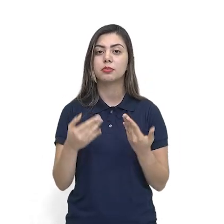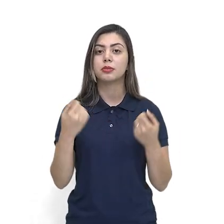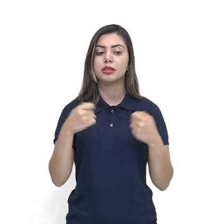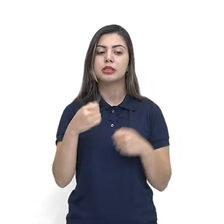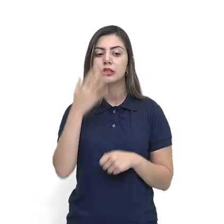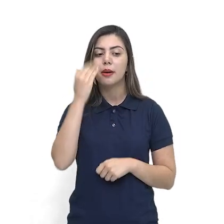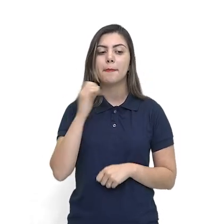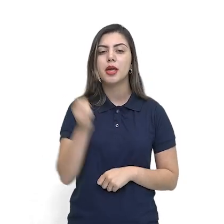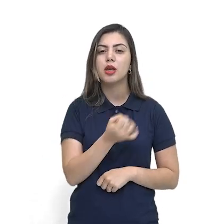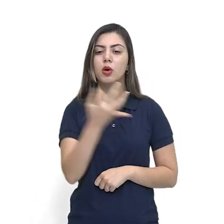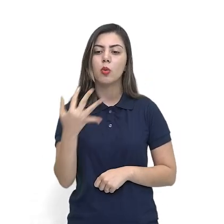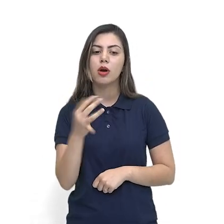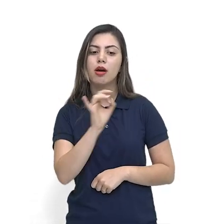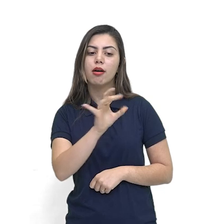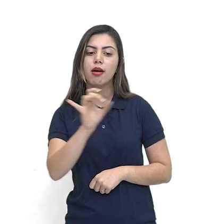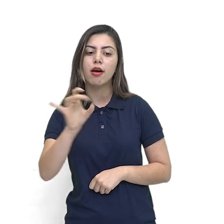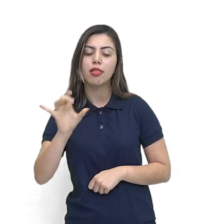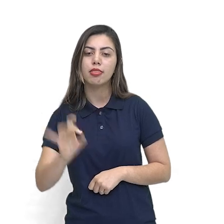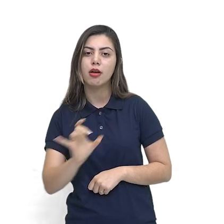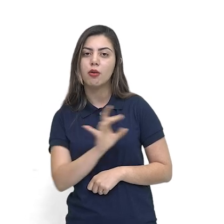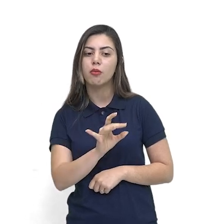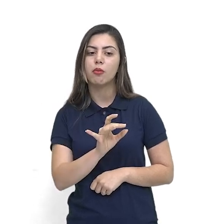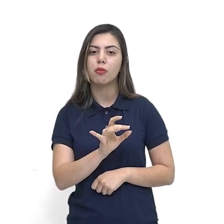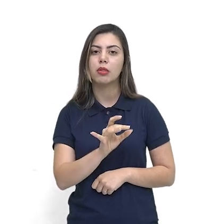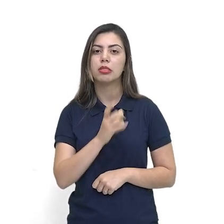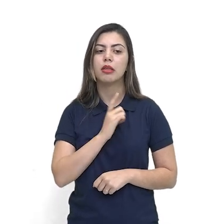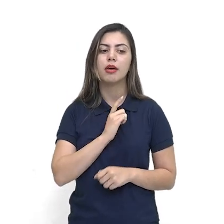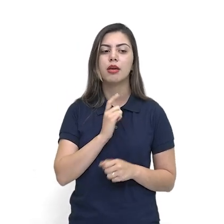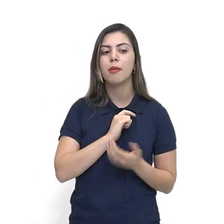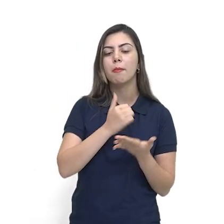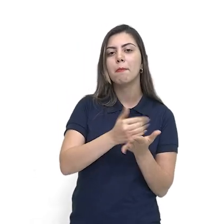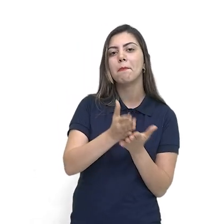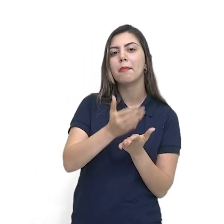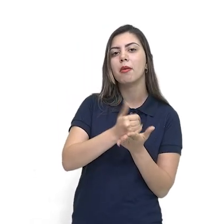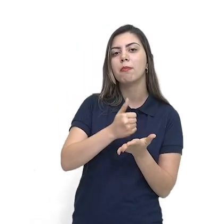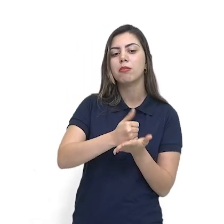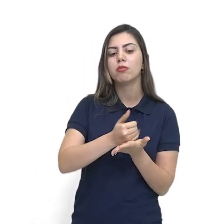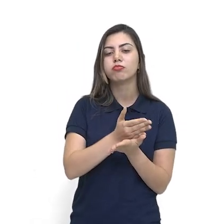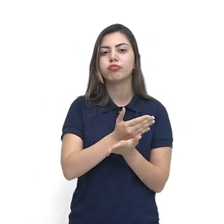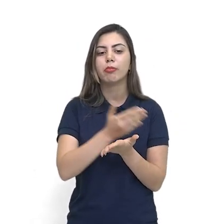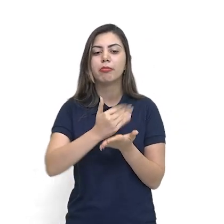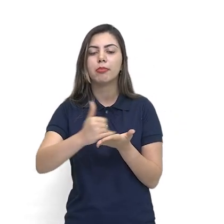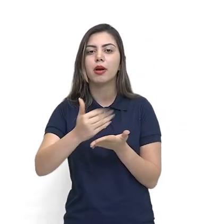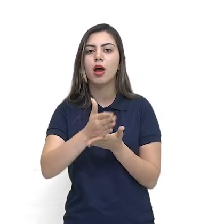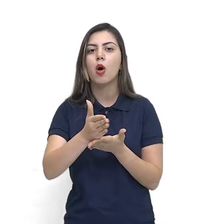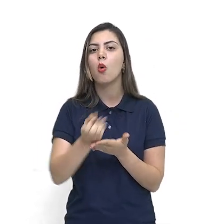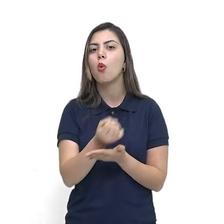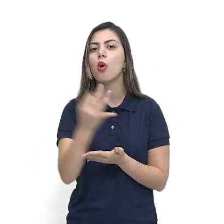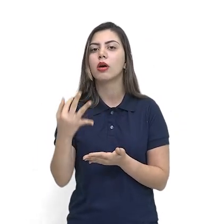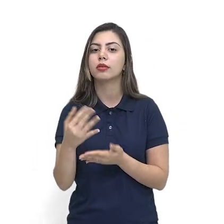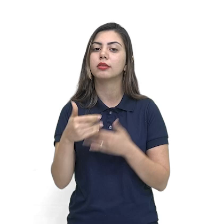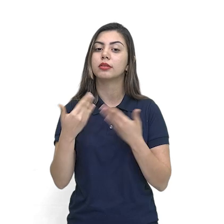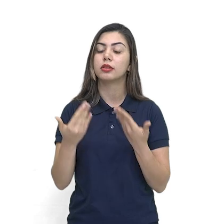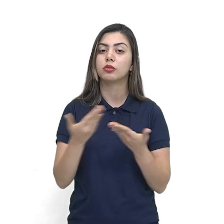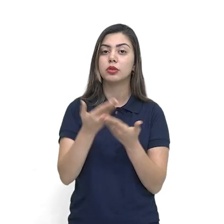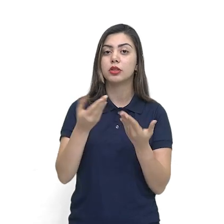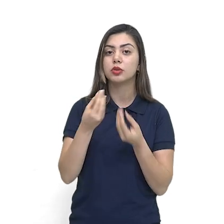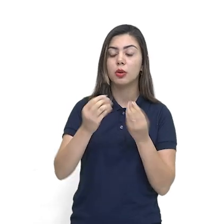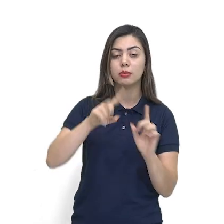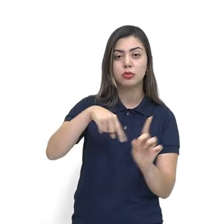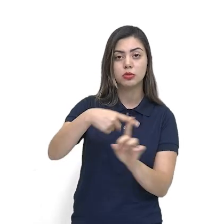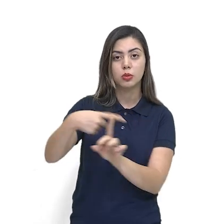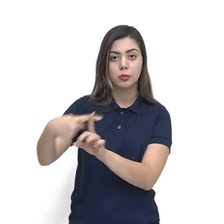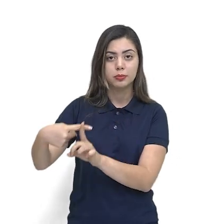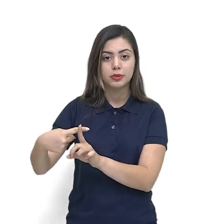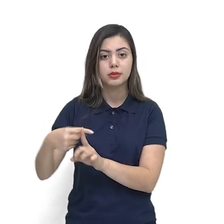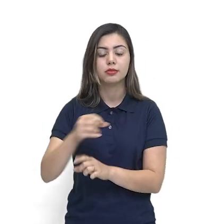pessoa ou a cada situação. Aí você soma, né? Somou, beleza.